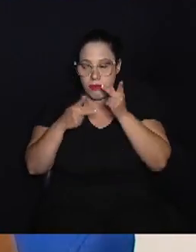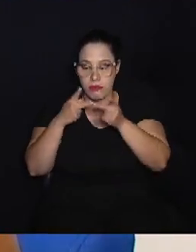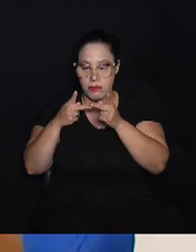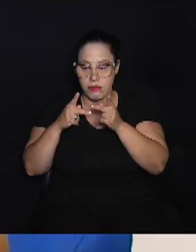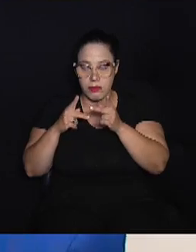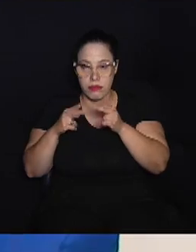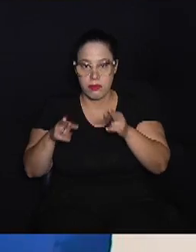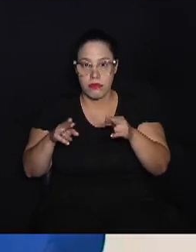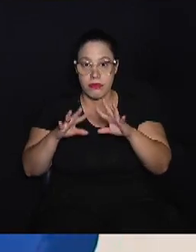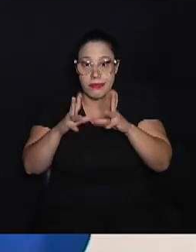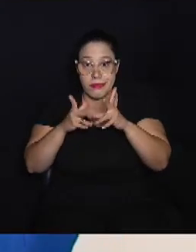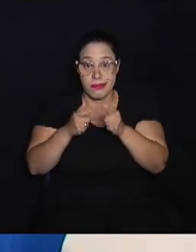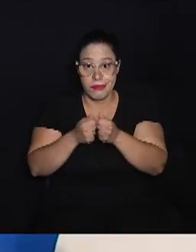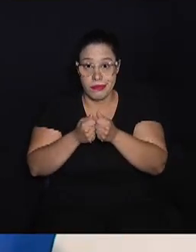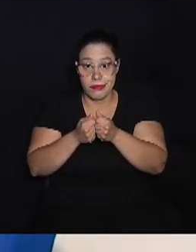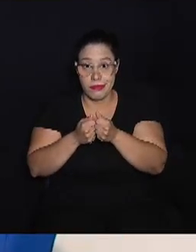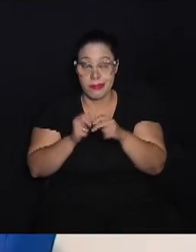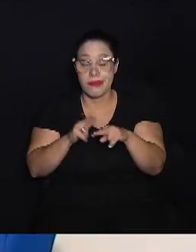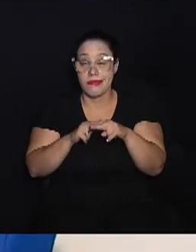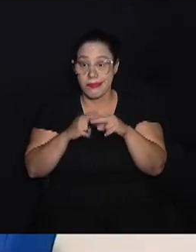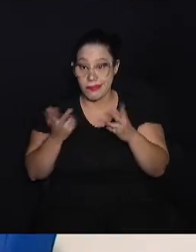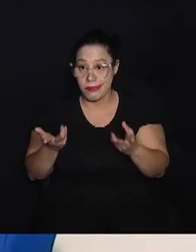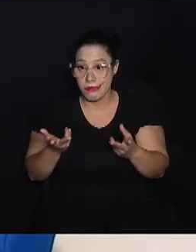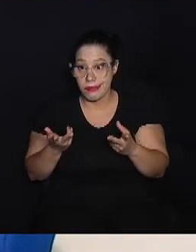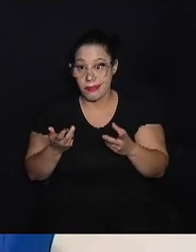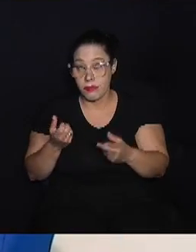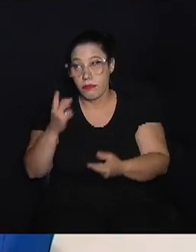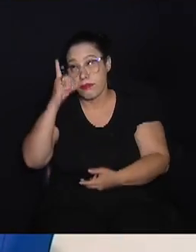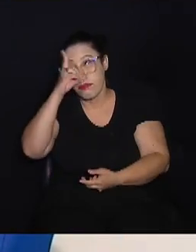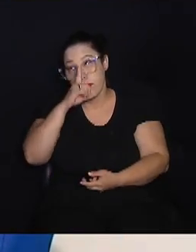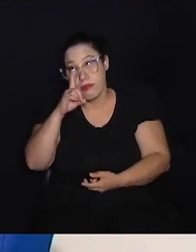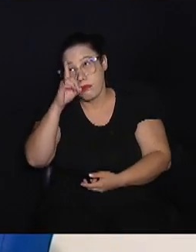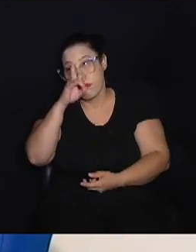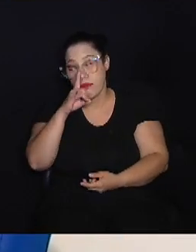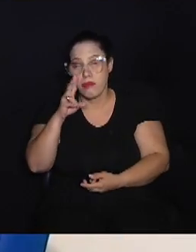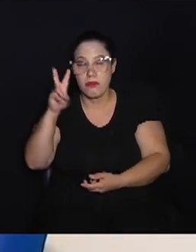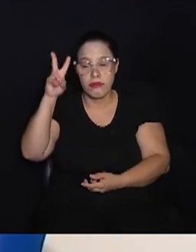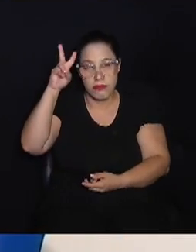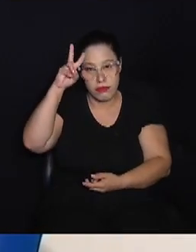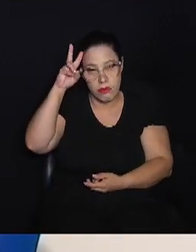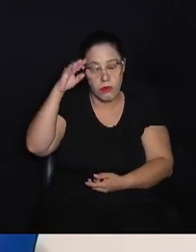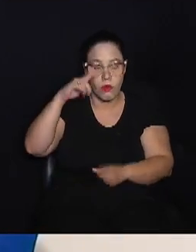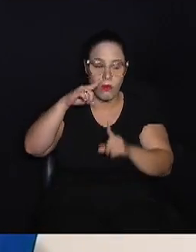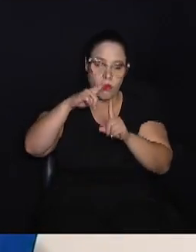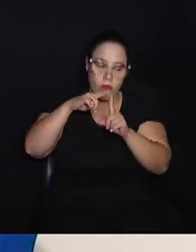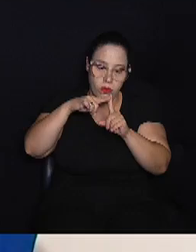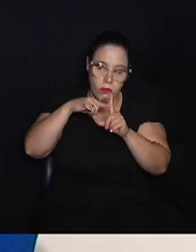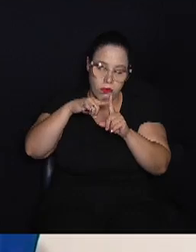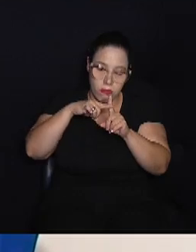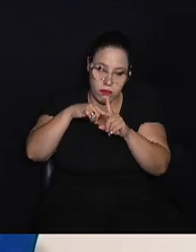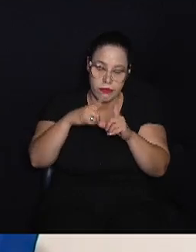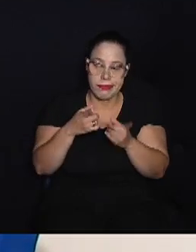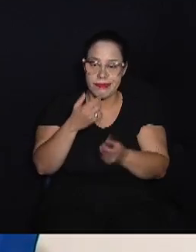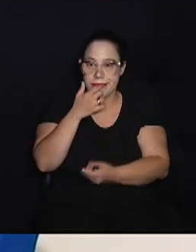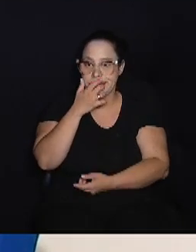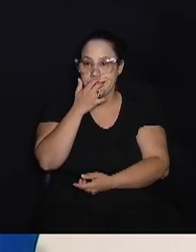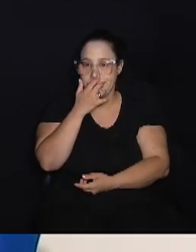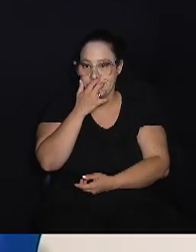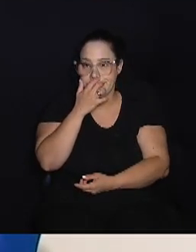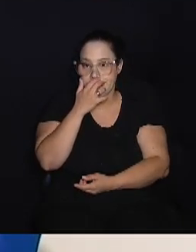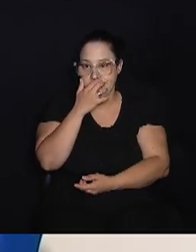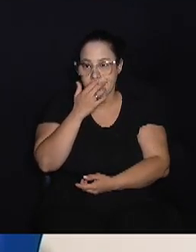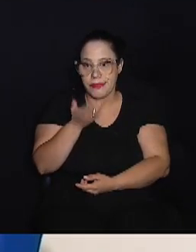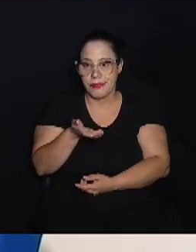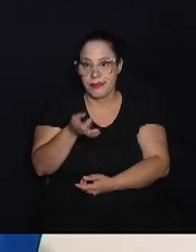toda essa situação. Portanto, aí, entre domingo e segunda-feira, haverá uma queda aí na temperatura por